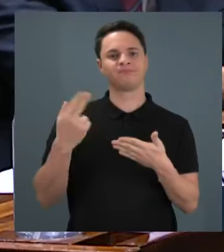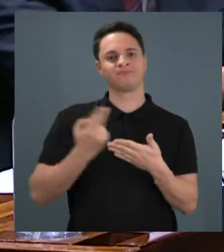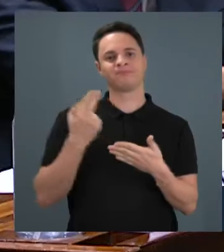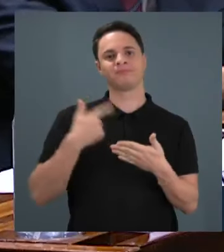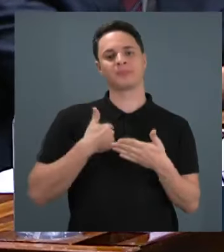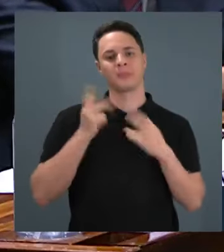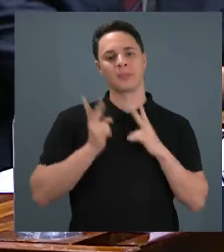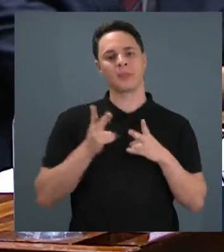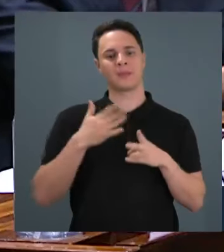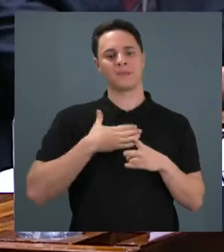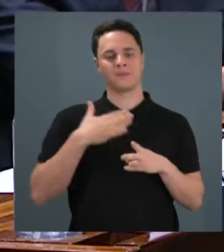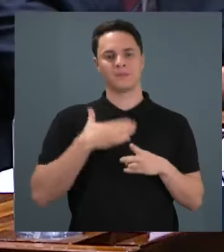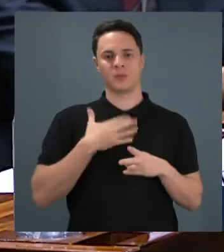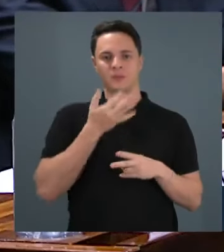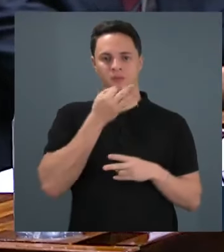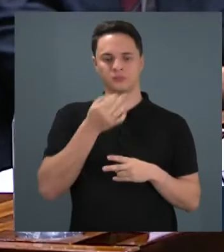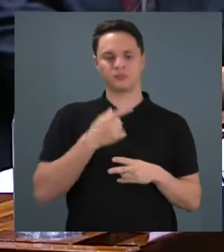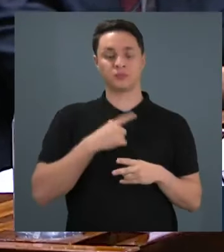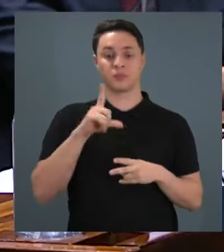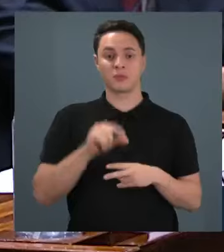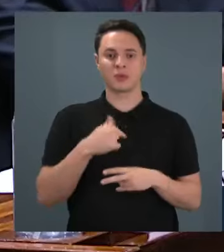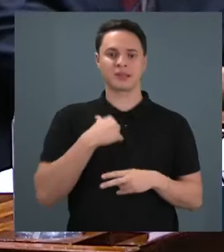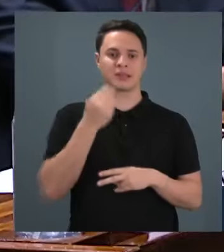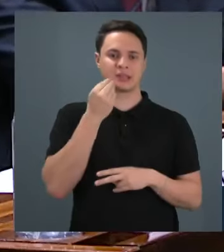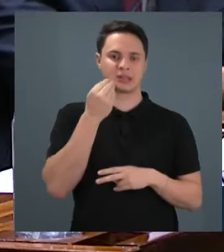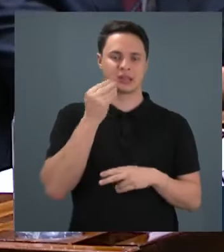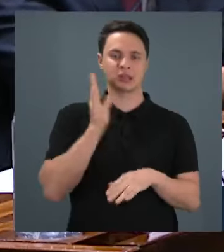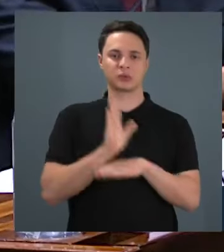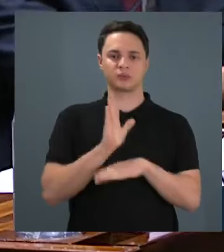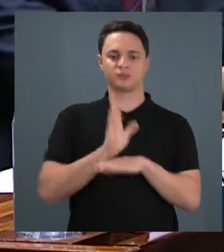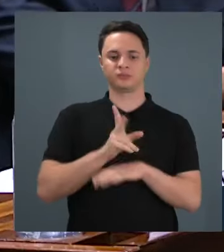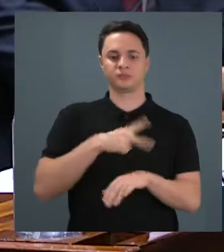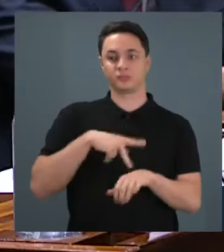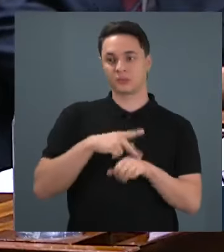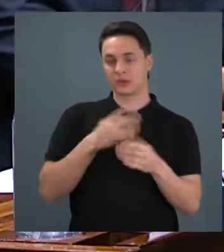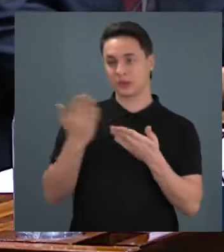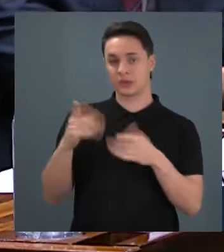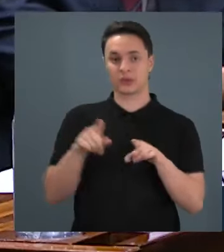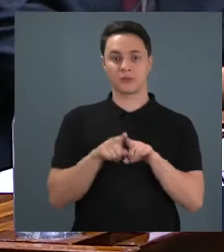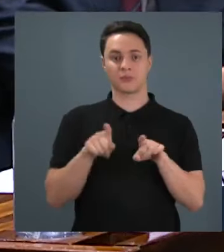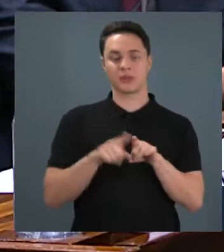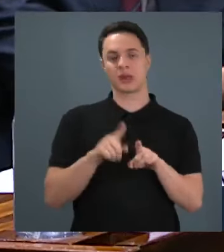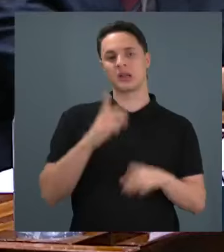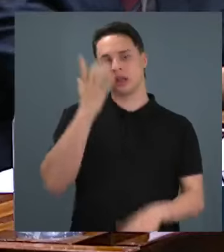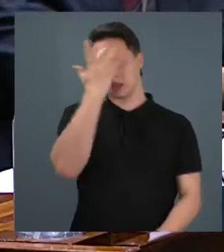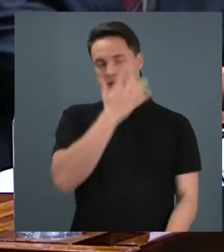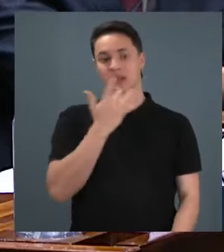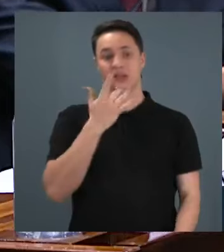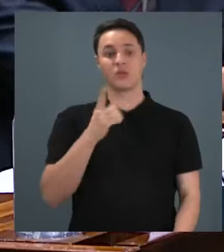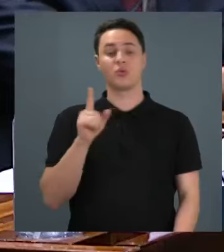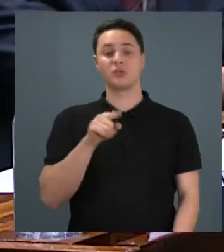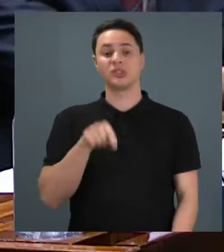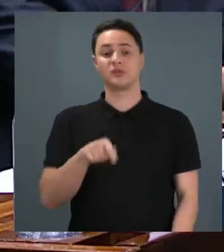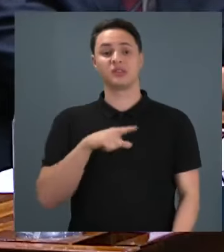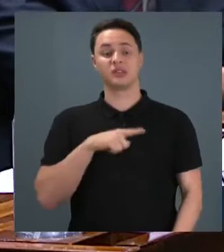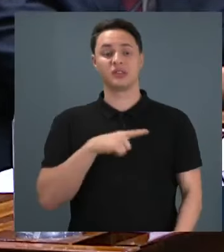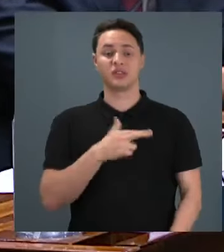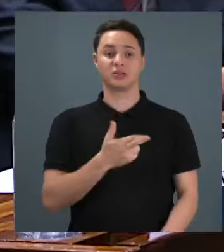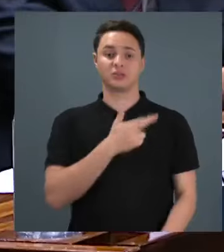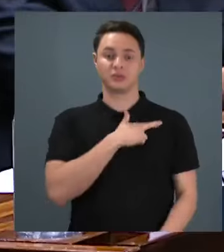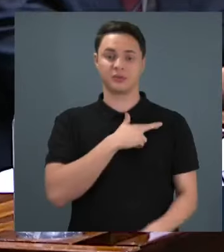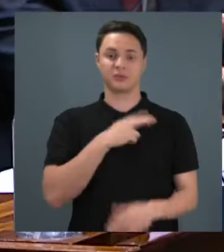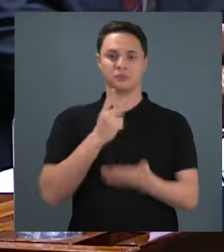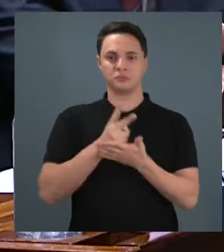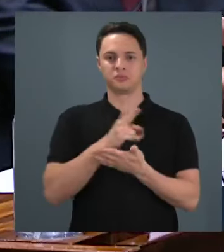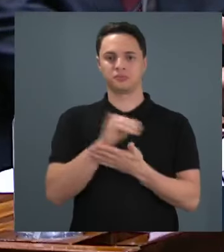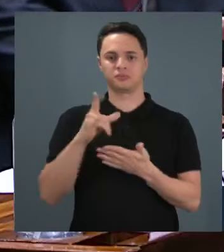manter a minha posição de minimamente tentar ajudar o país e ao ministro Haddad, para que haja responsabilidade fiscal, mesmo que eu esteja aqui